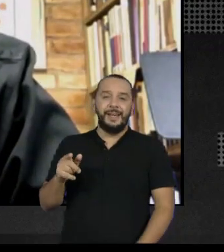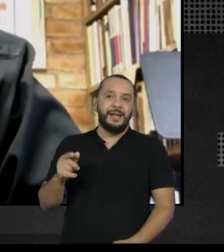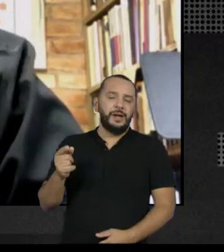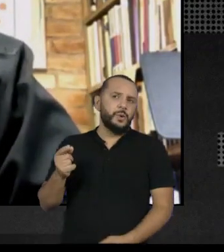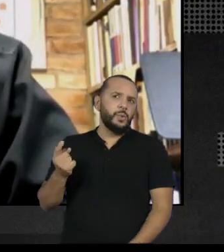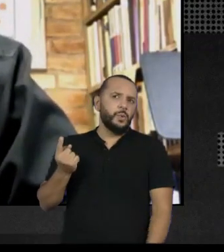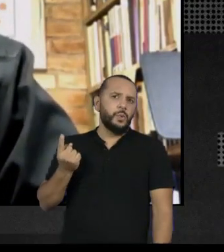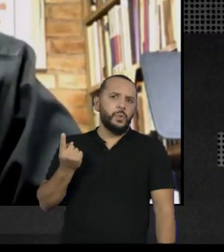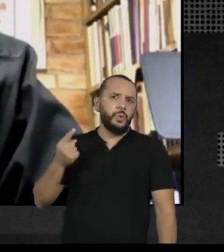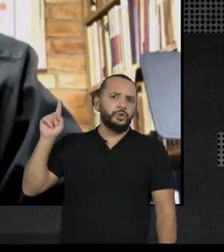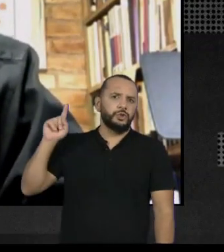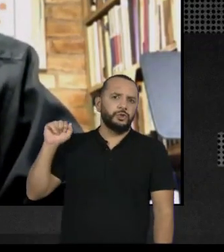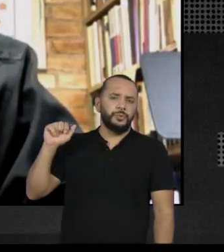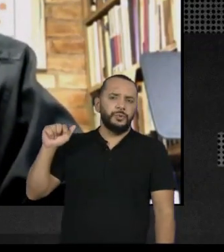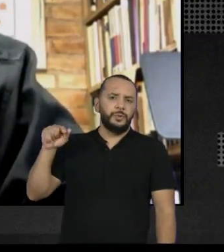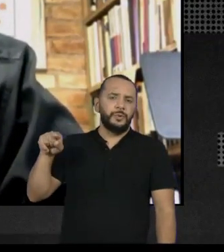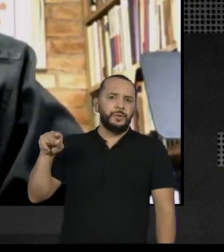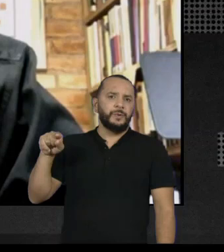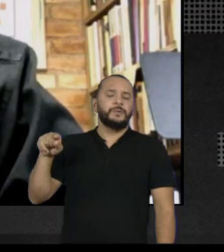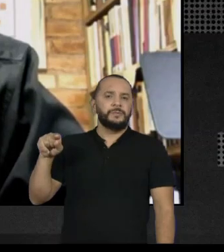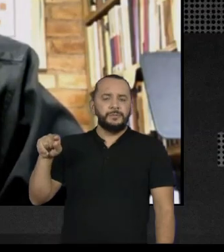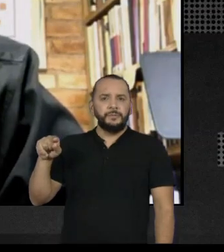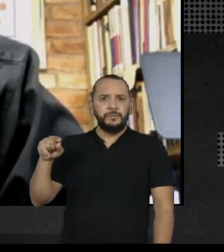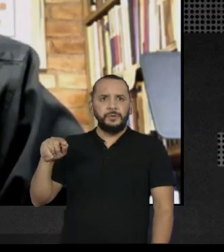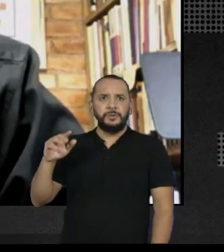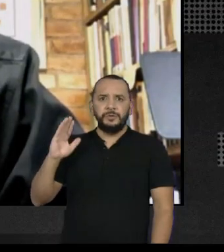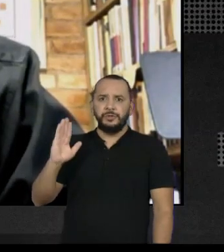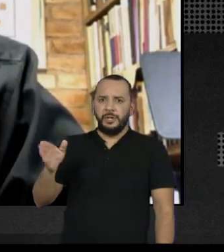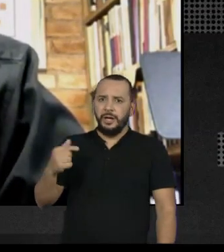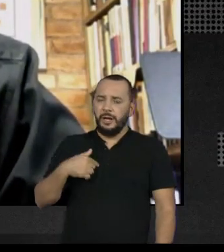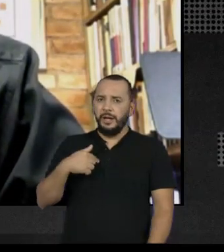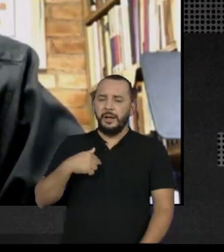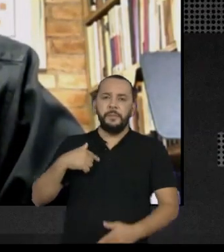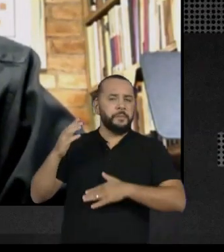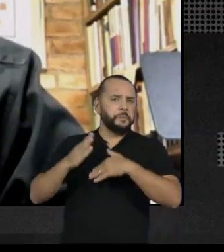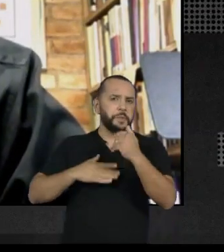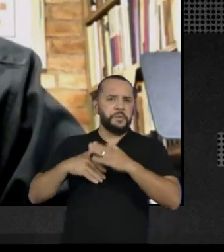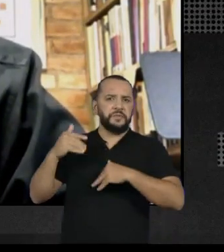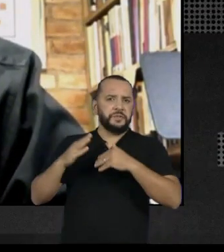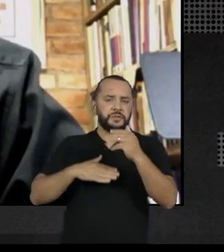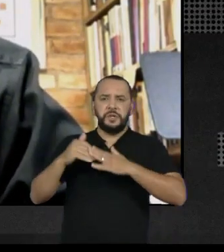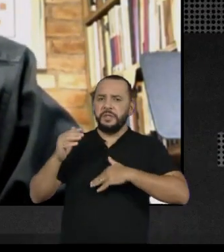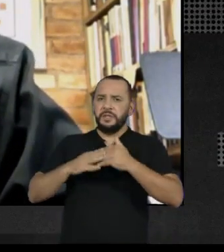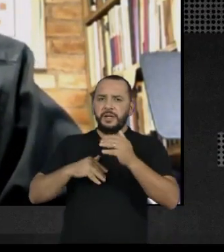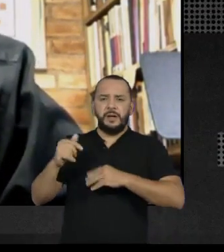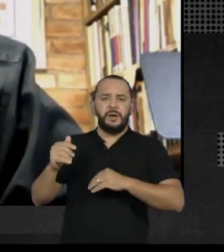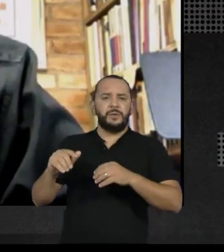todos. Grande Rossi. Demais, né? O Rossi